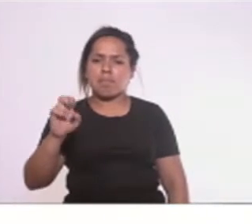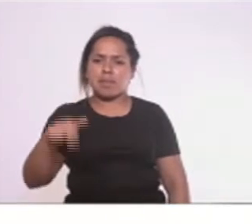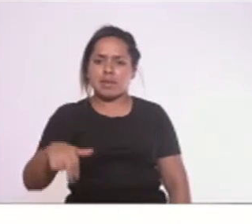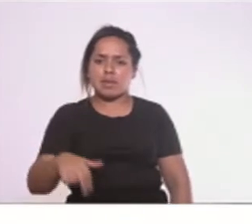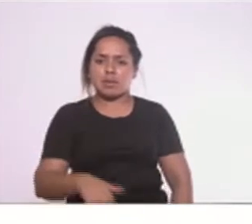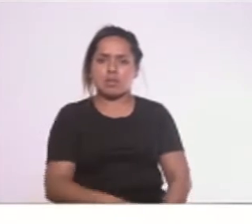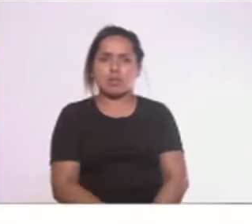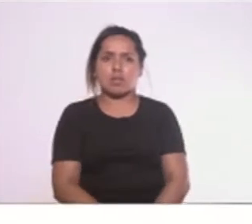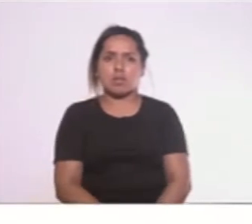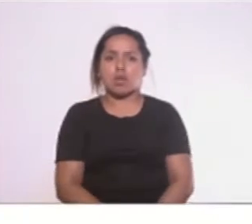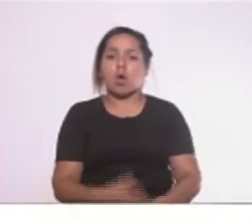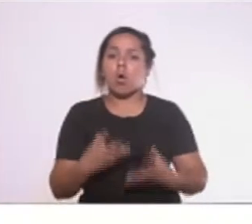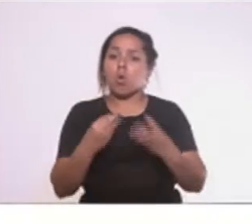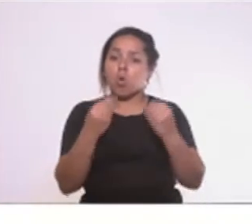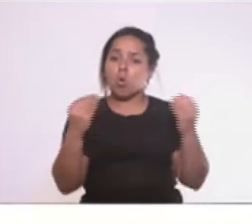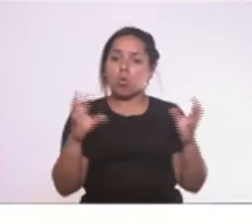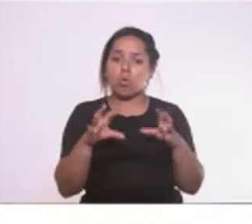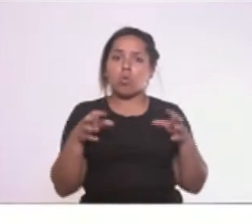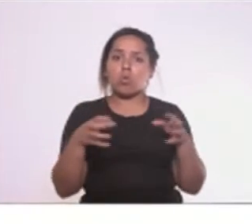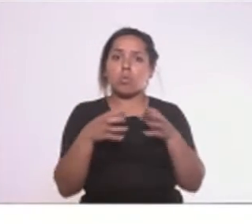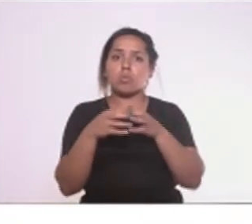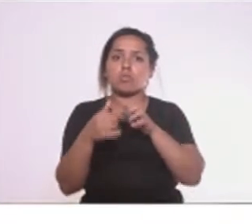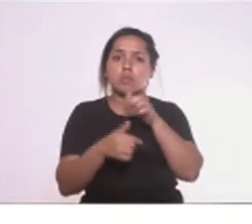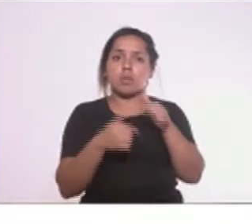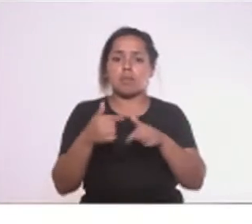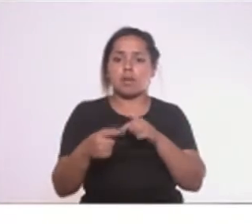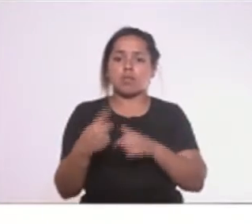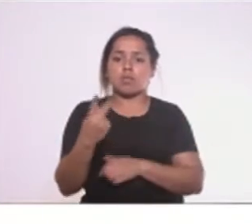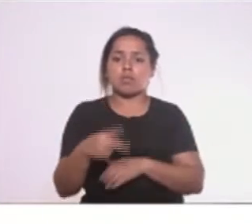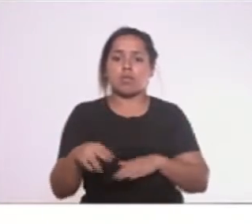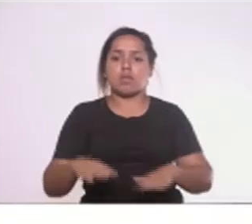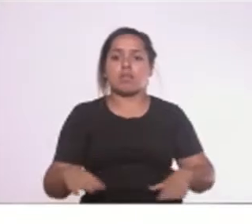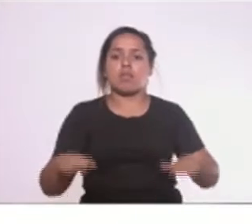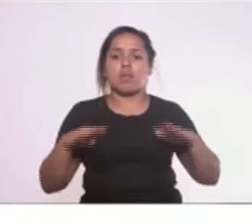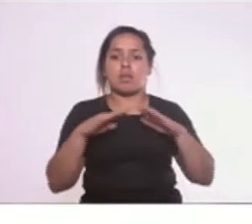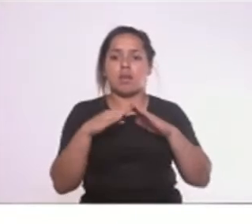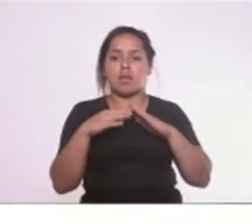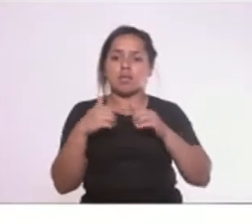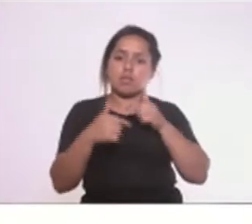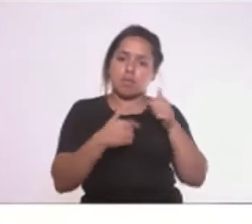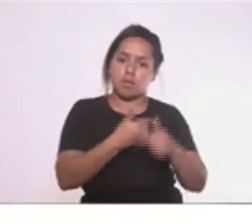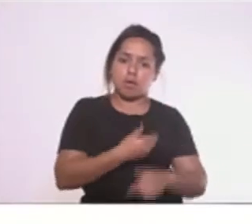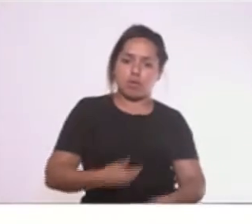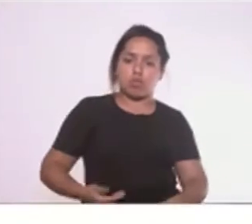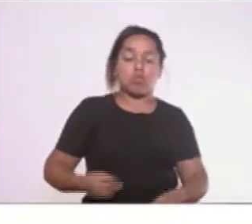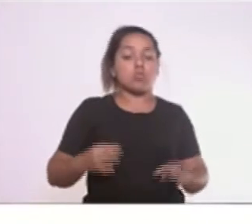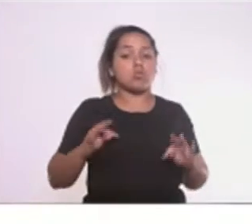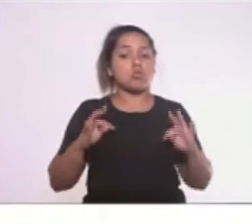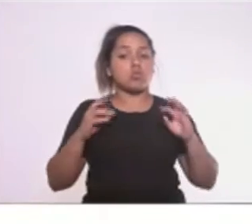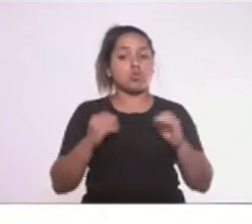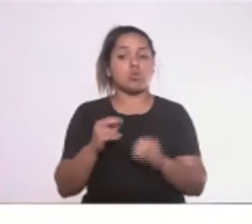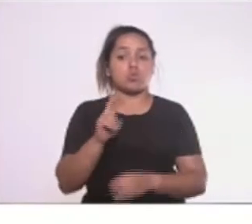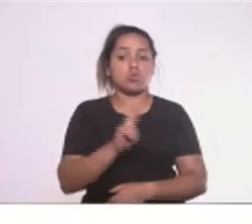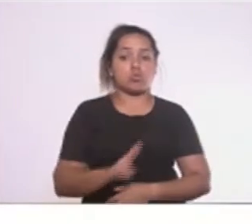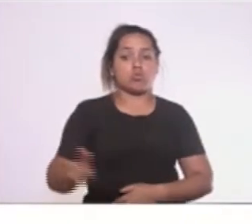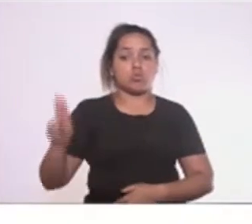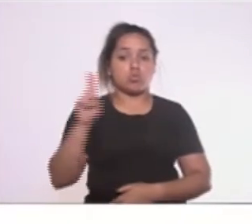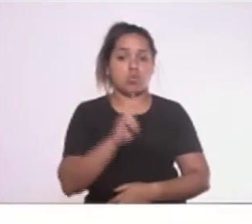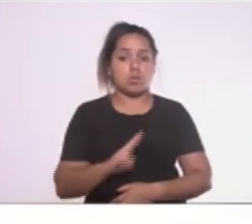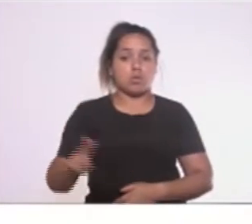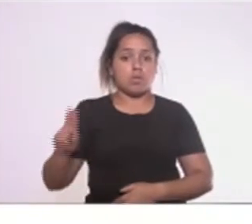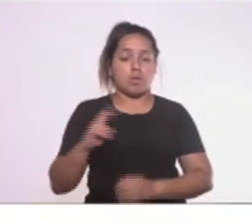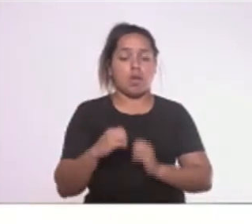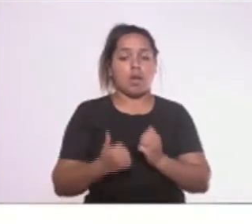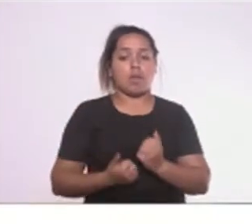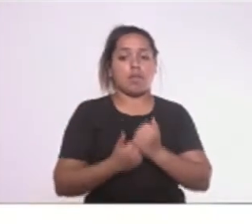agradecer ao conjunto de servidores da casa. Vossa Excelência falou, quero endossar as assessorias de plenário, os serviços que